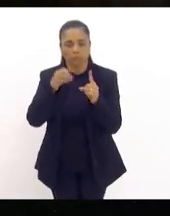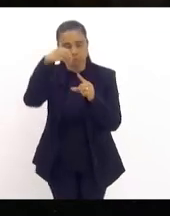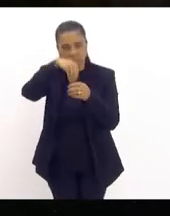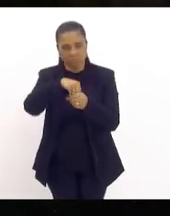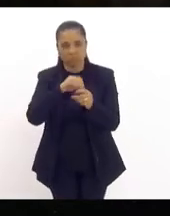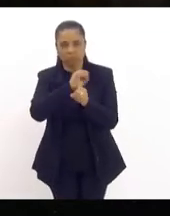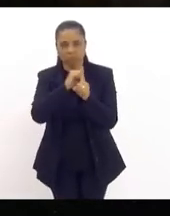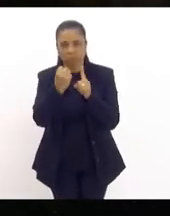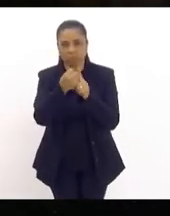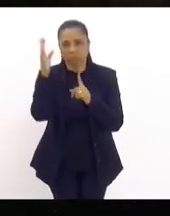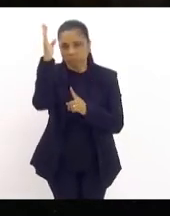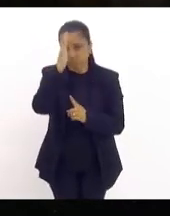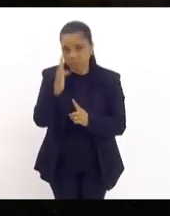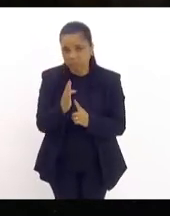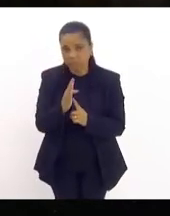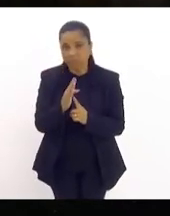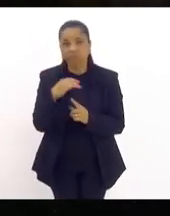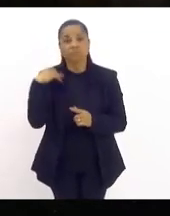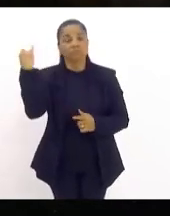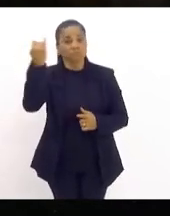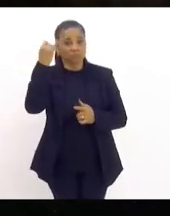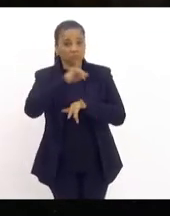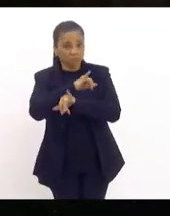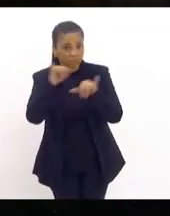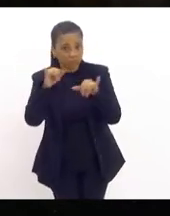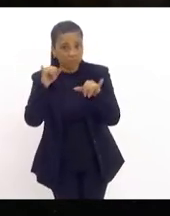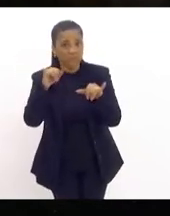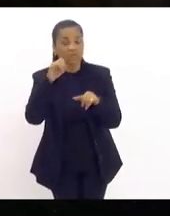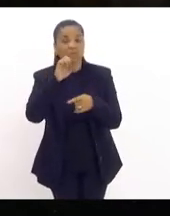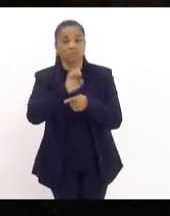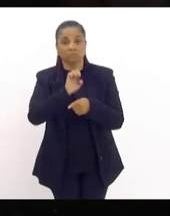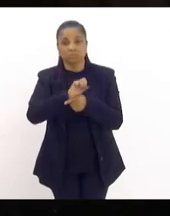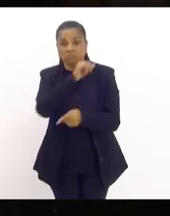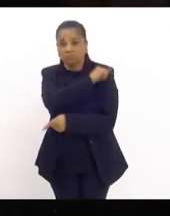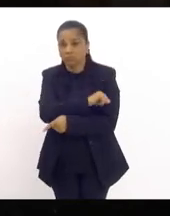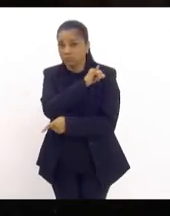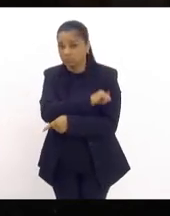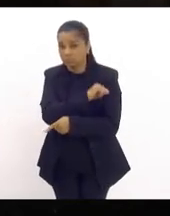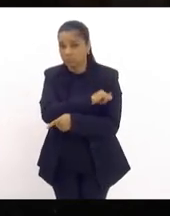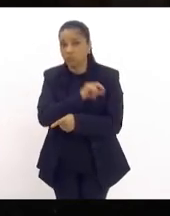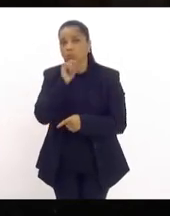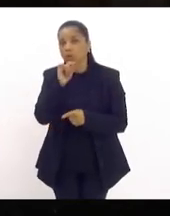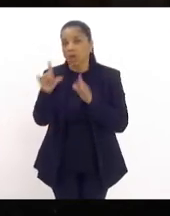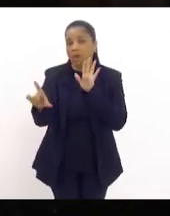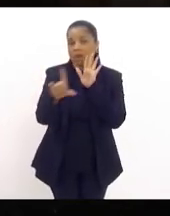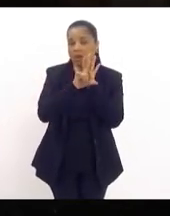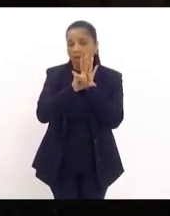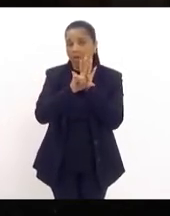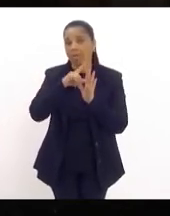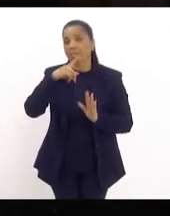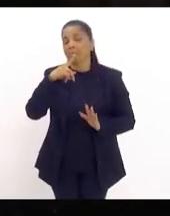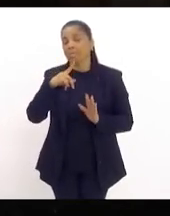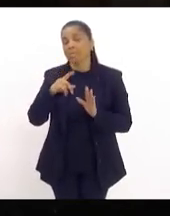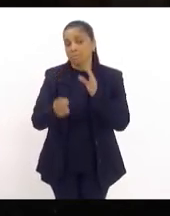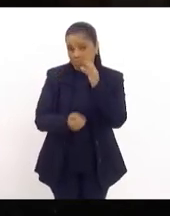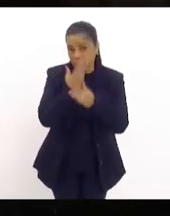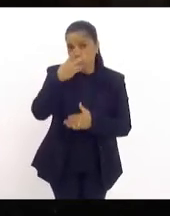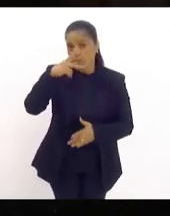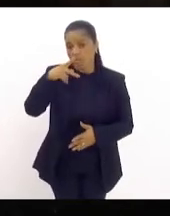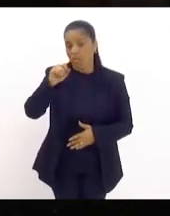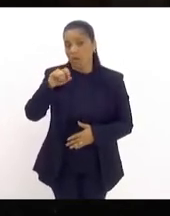Muito importante a gente dizer que só para o Rio de Janeiro serão, somente na Lei Paulo Gustavo,